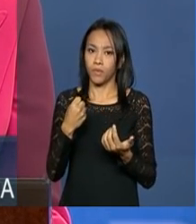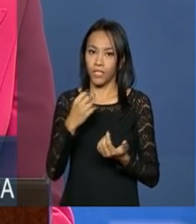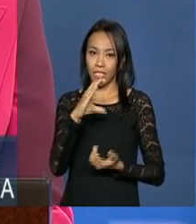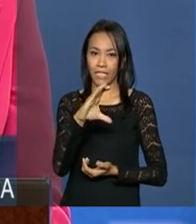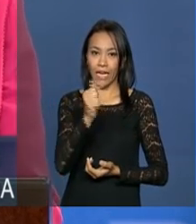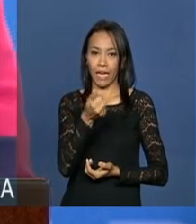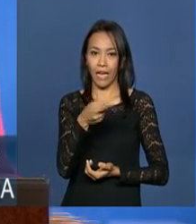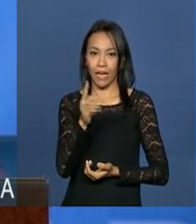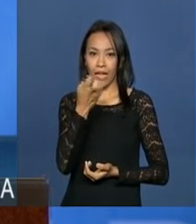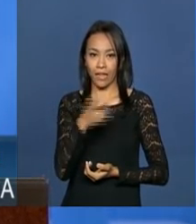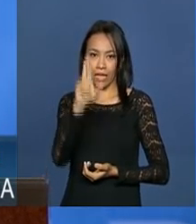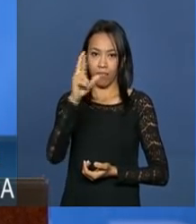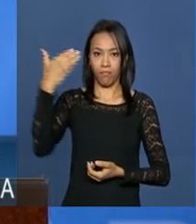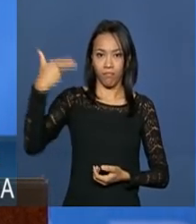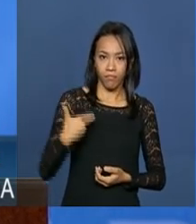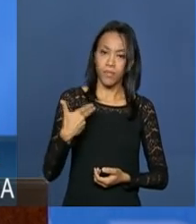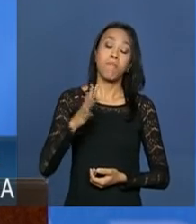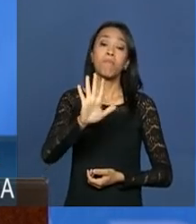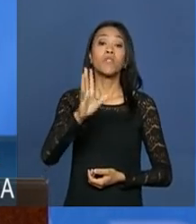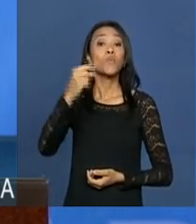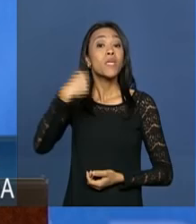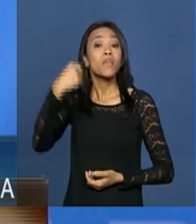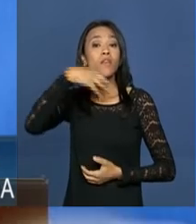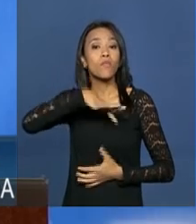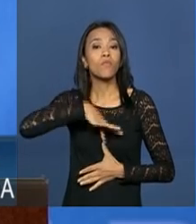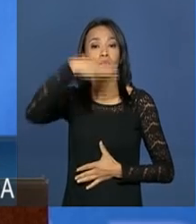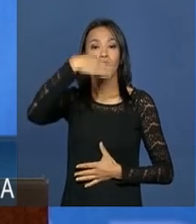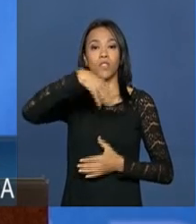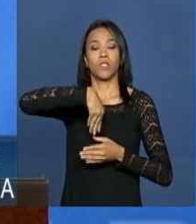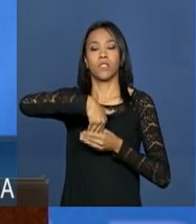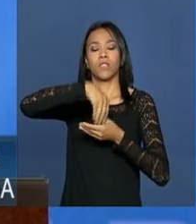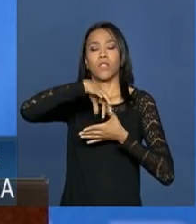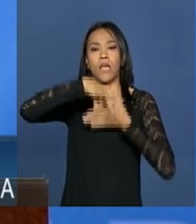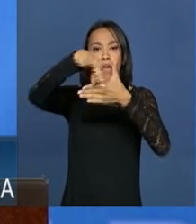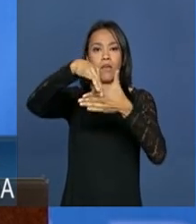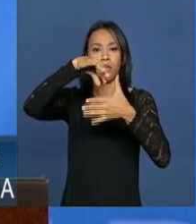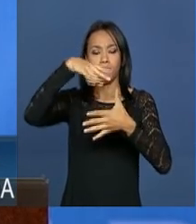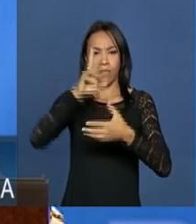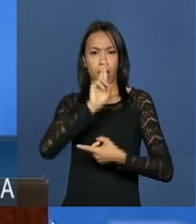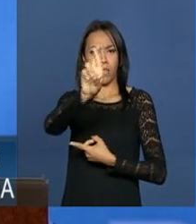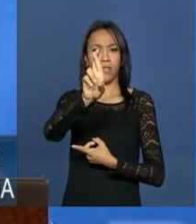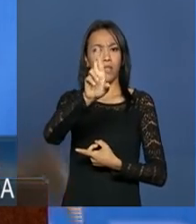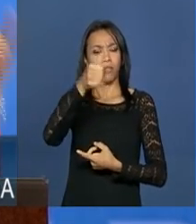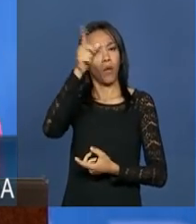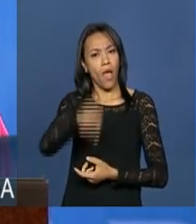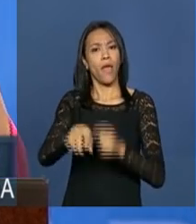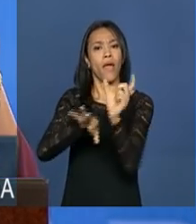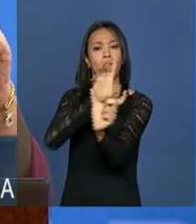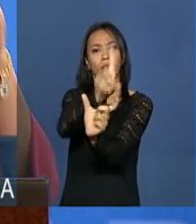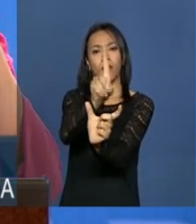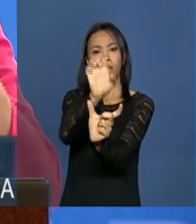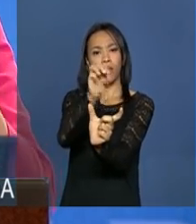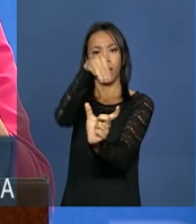pessoal, mas aquilo que eu represento, a democracia, o estado de direito, mas sobretudo é um